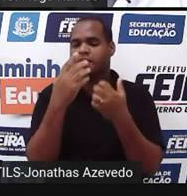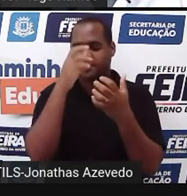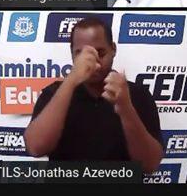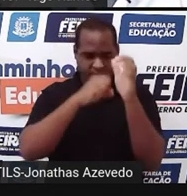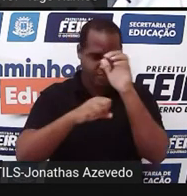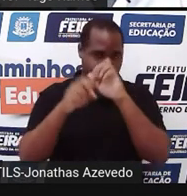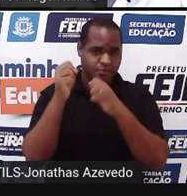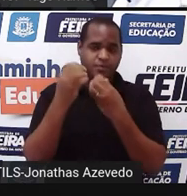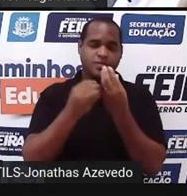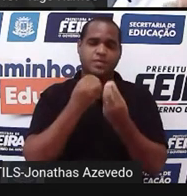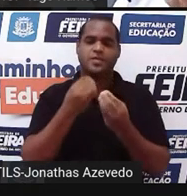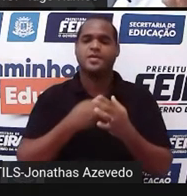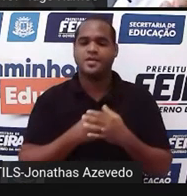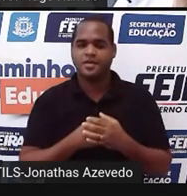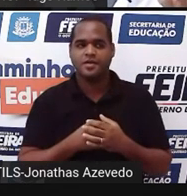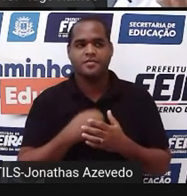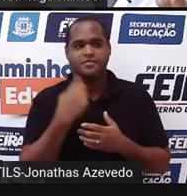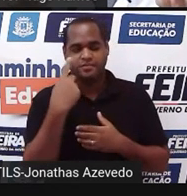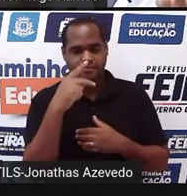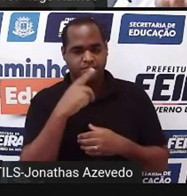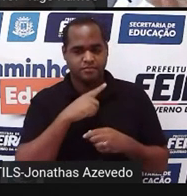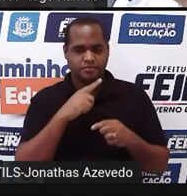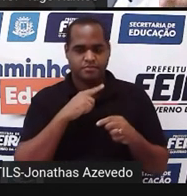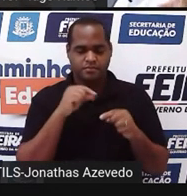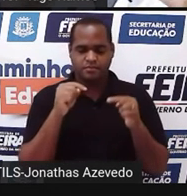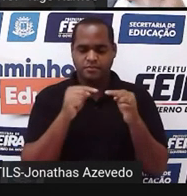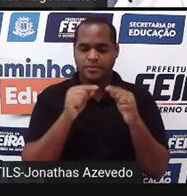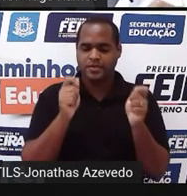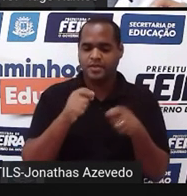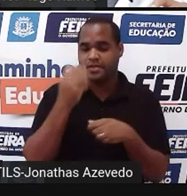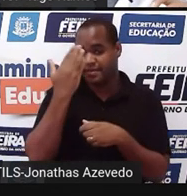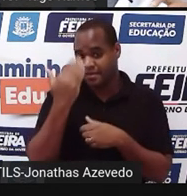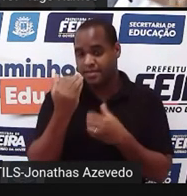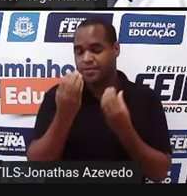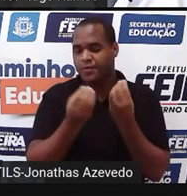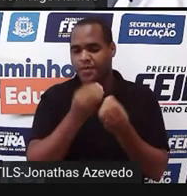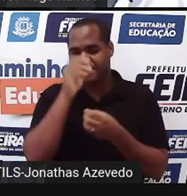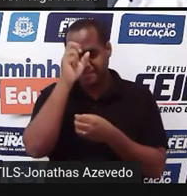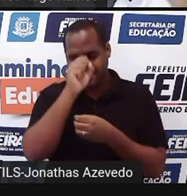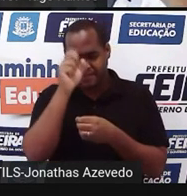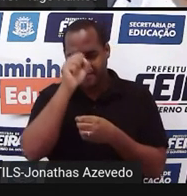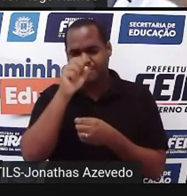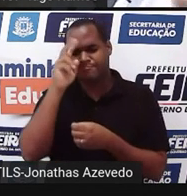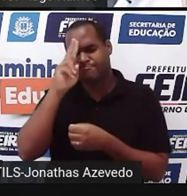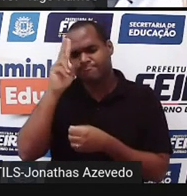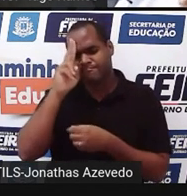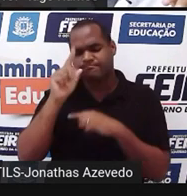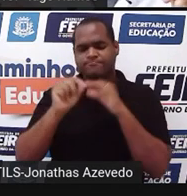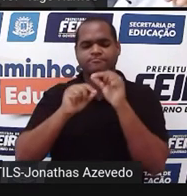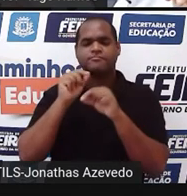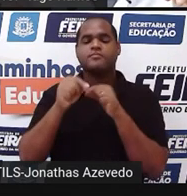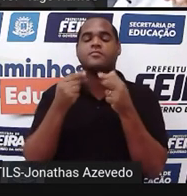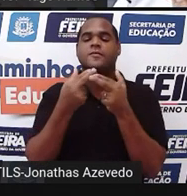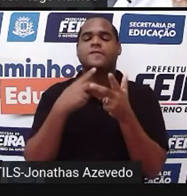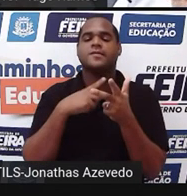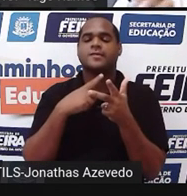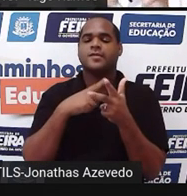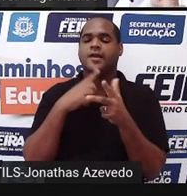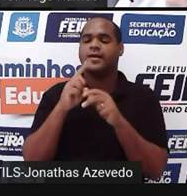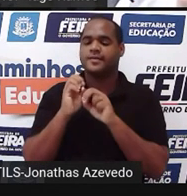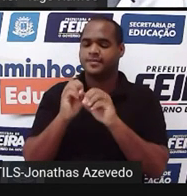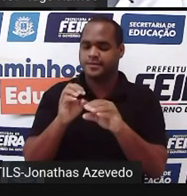aprendeu e para você né saber o que aprendeu e como aprendeu tem que lembrar de momentos dessa aula